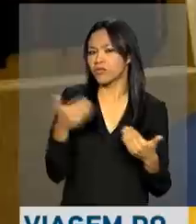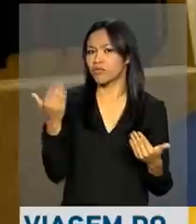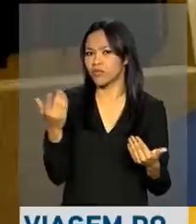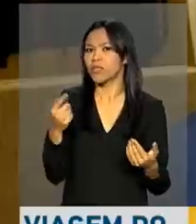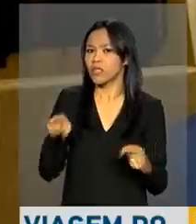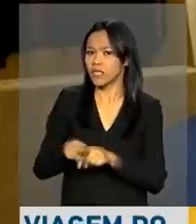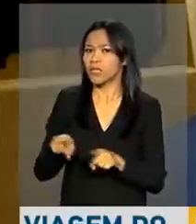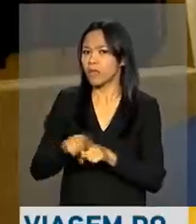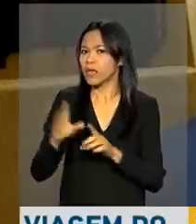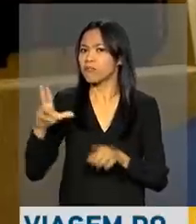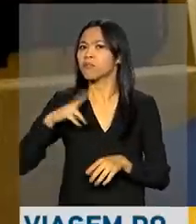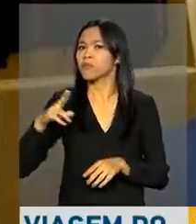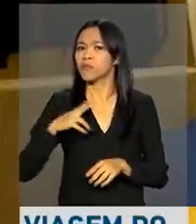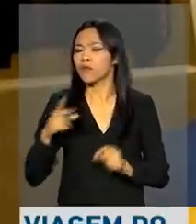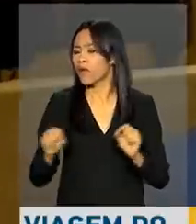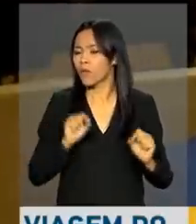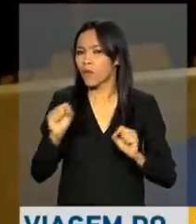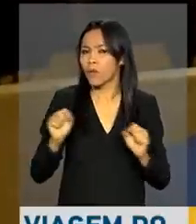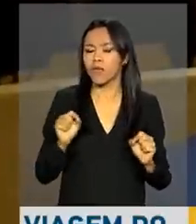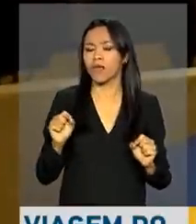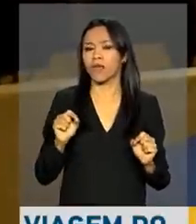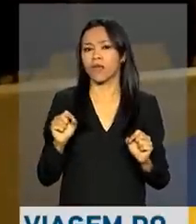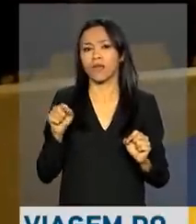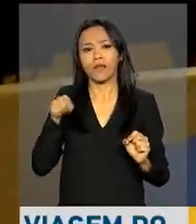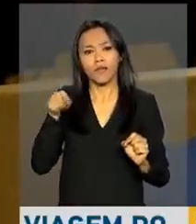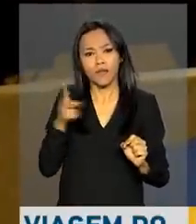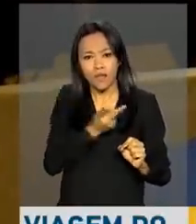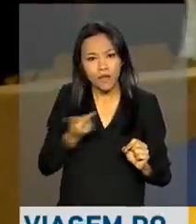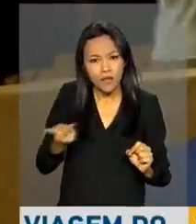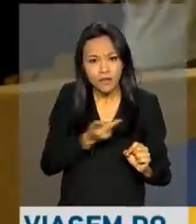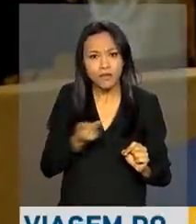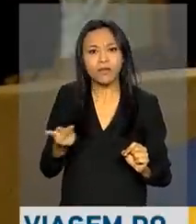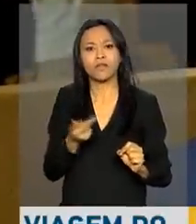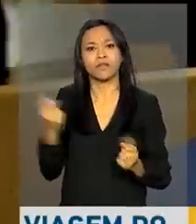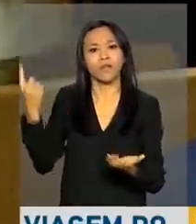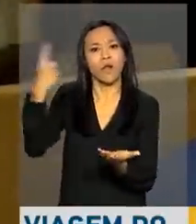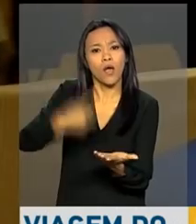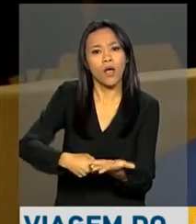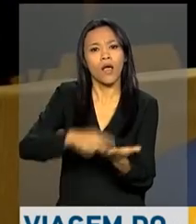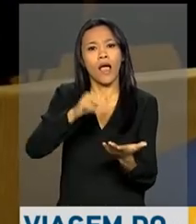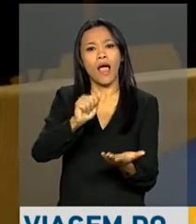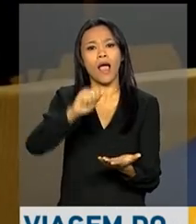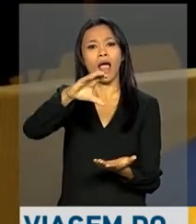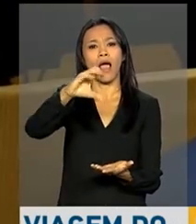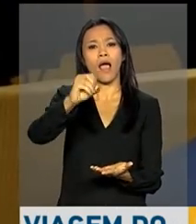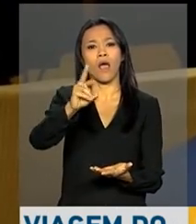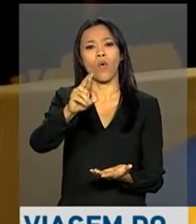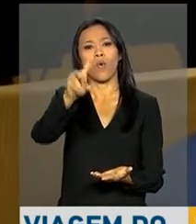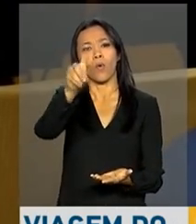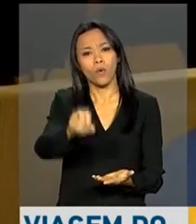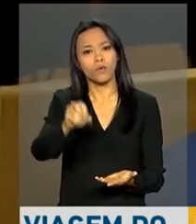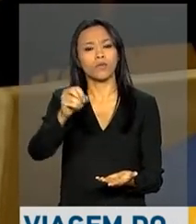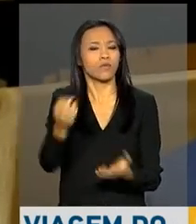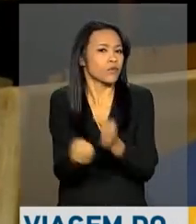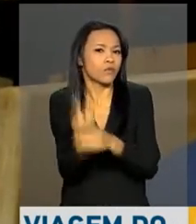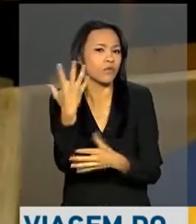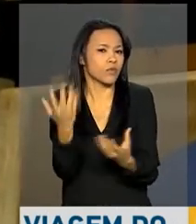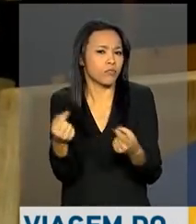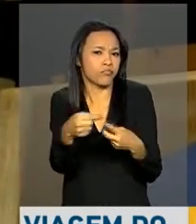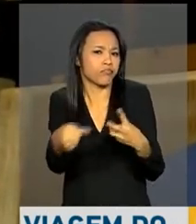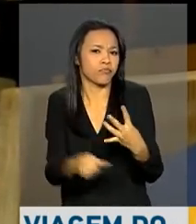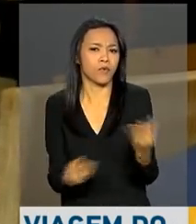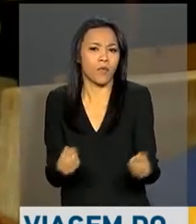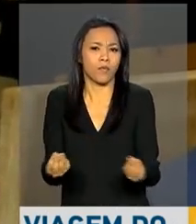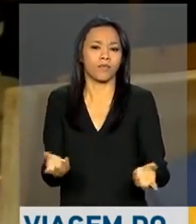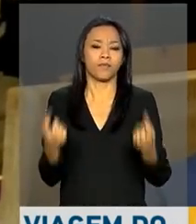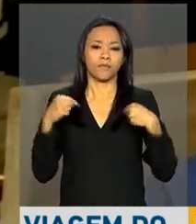acordos privados. Qual que é a expectativa que saia de acordos entre os dois países durante essa viagem? Olha, tem vários